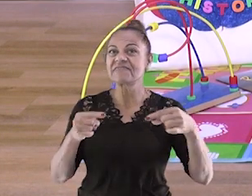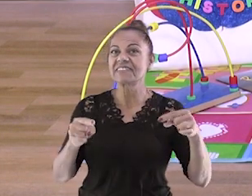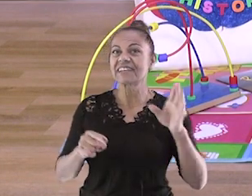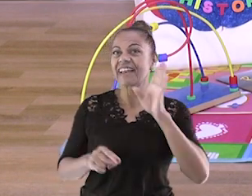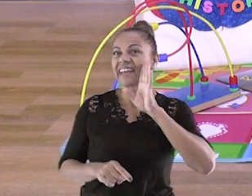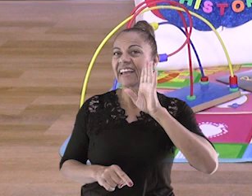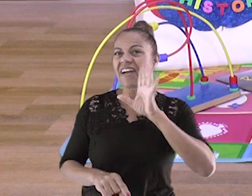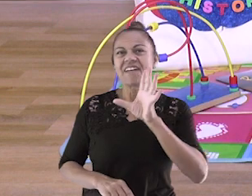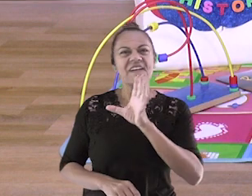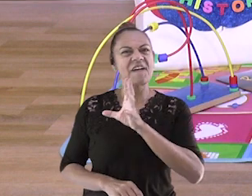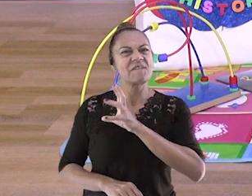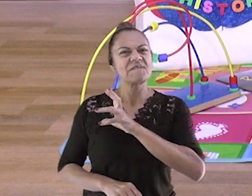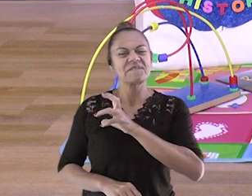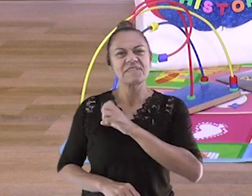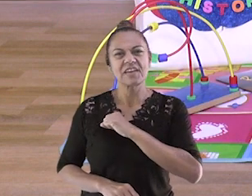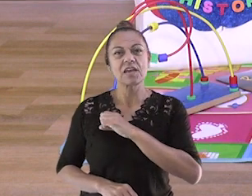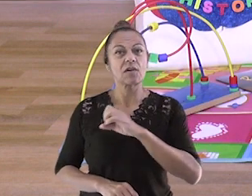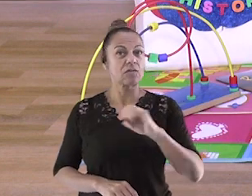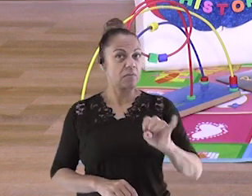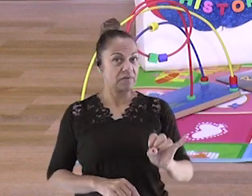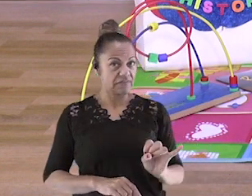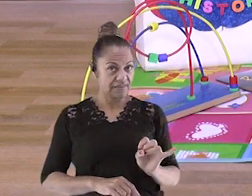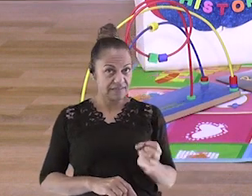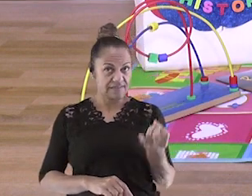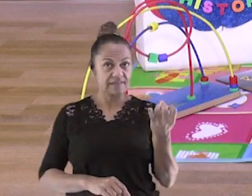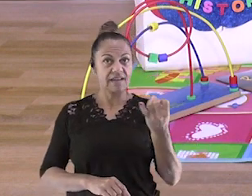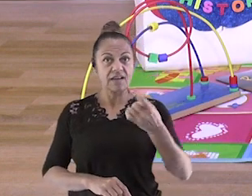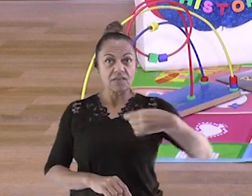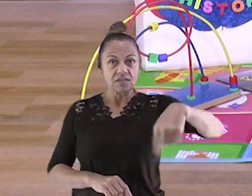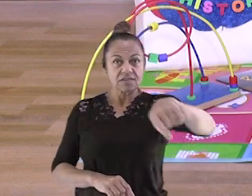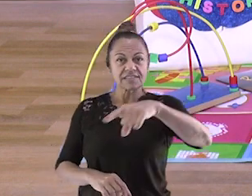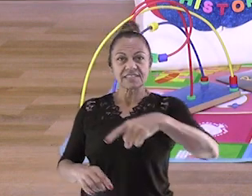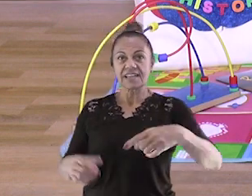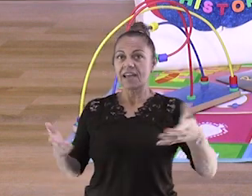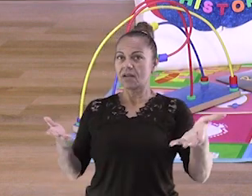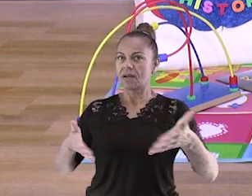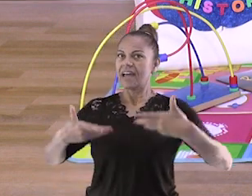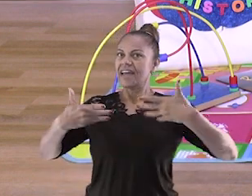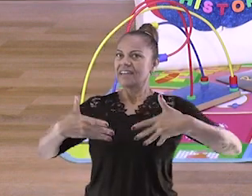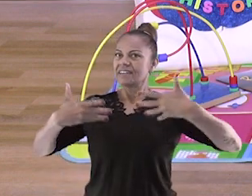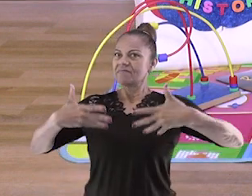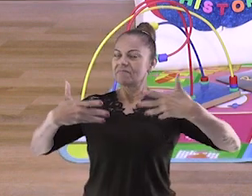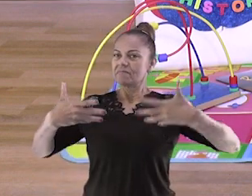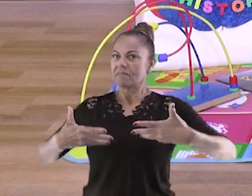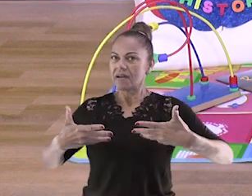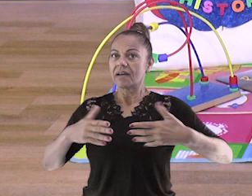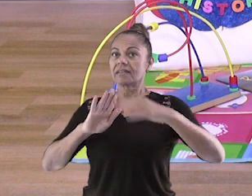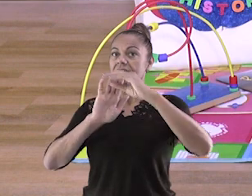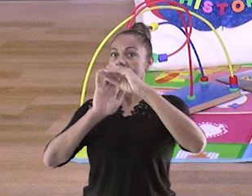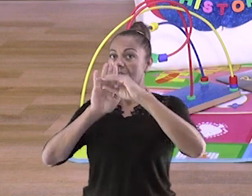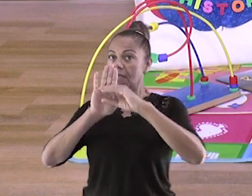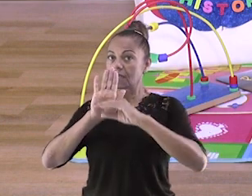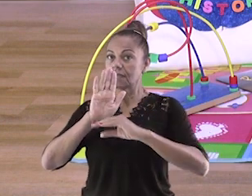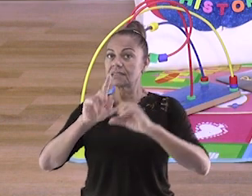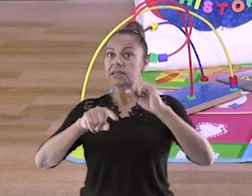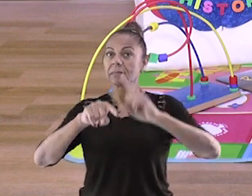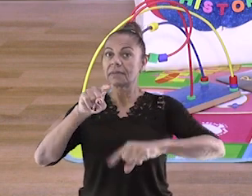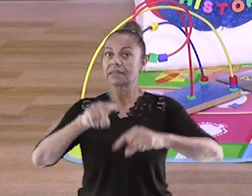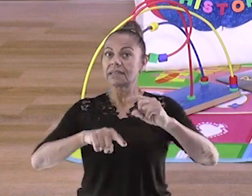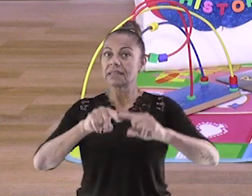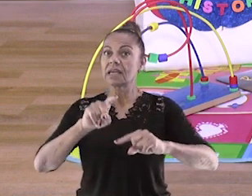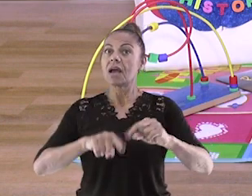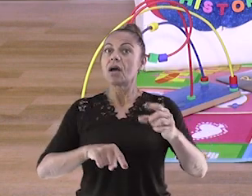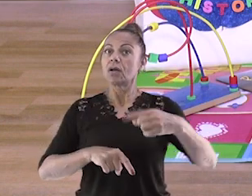Legal, eu adorei! Vou aproveitar que agora você já está mais animado para passar os materiais que vamos utilizar para o